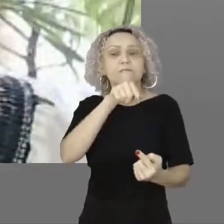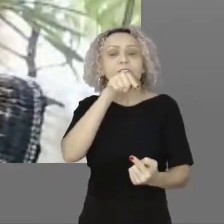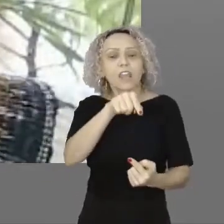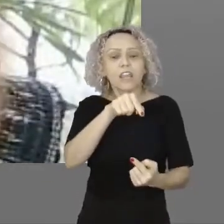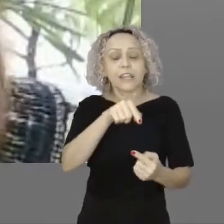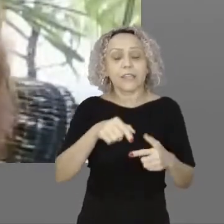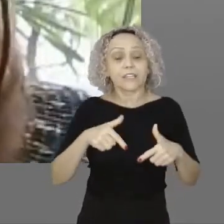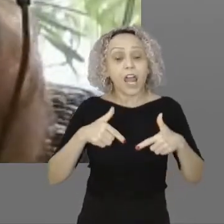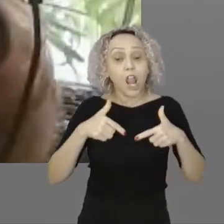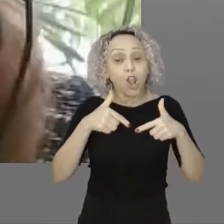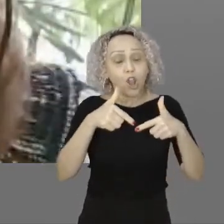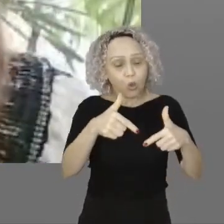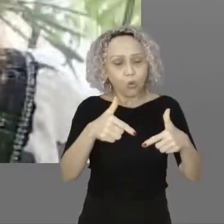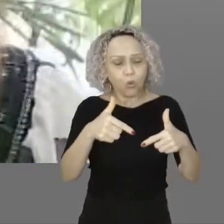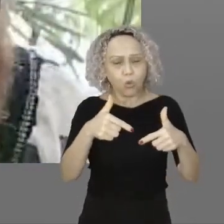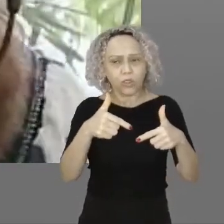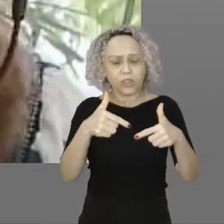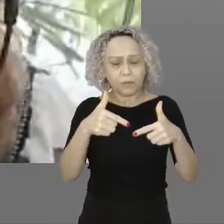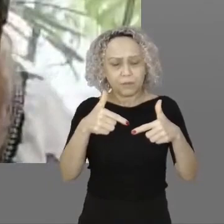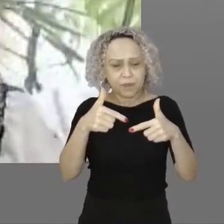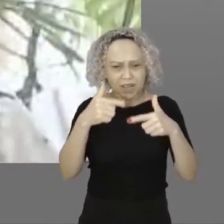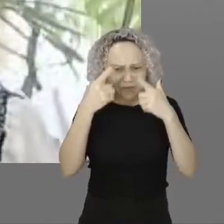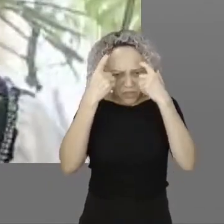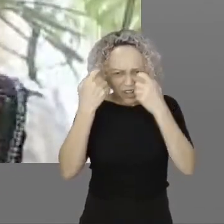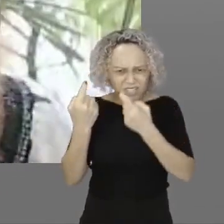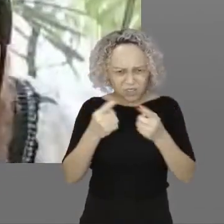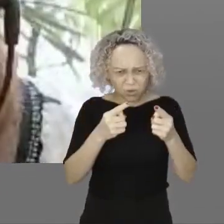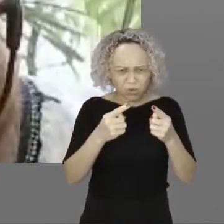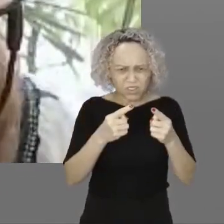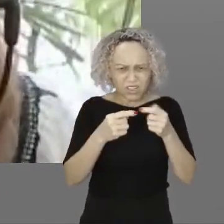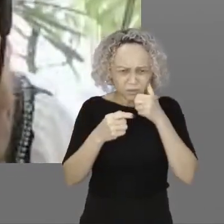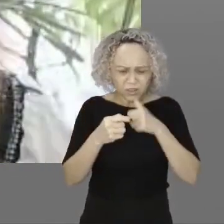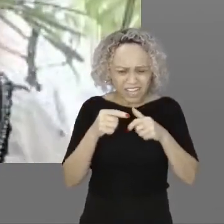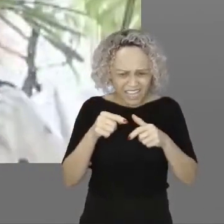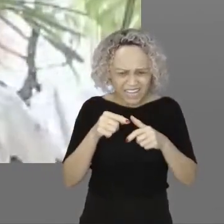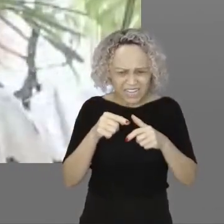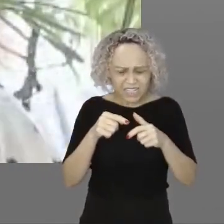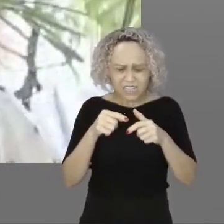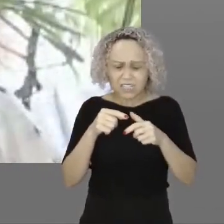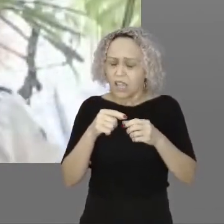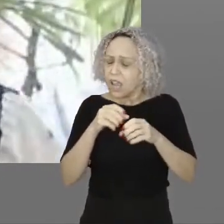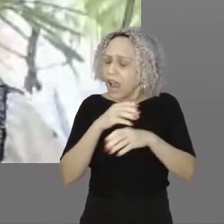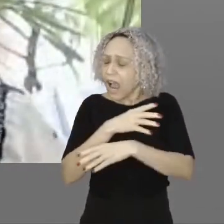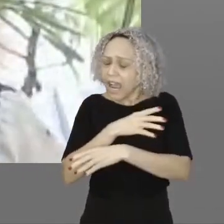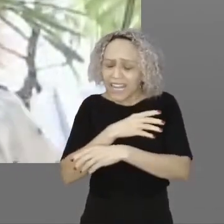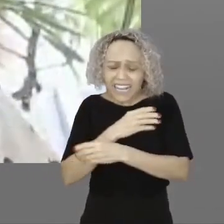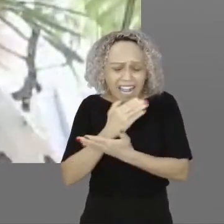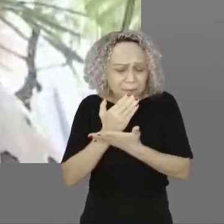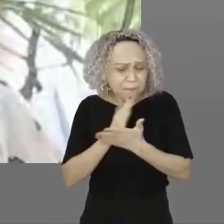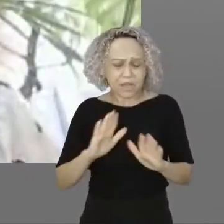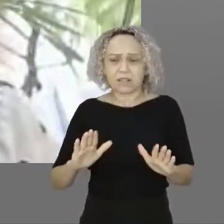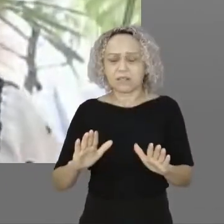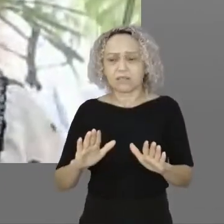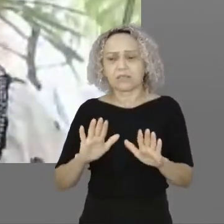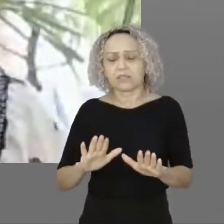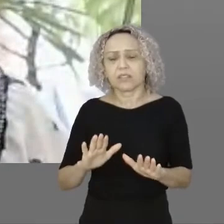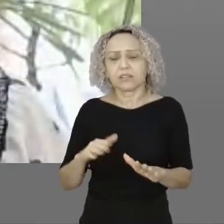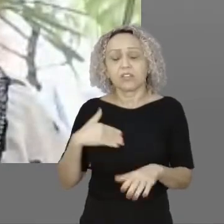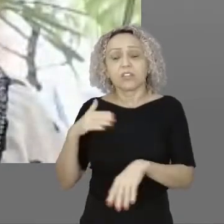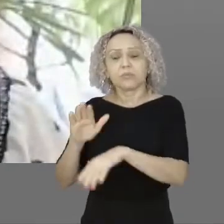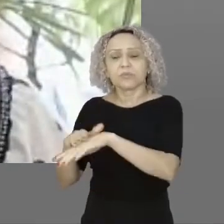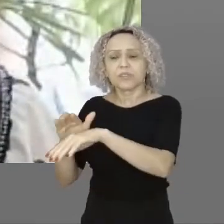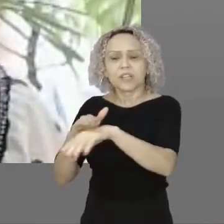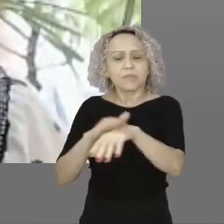nossos companheiros e companheiras que estão ouvindo esse programa, que se engajem nessa luta, se engajem na luta da igualdade, se engajem na luta